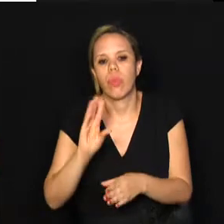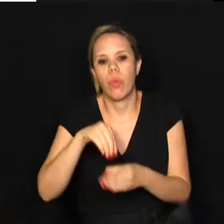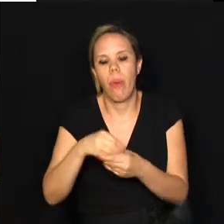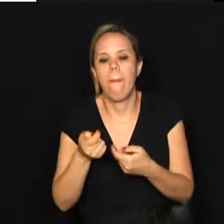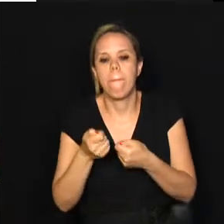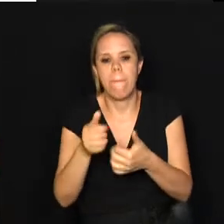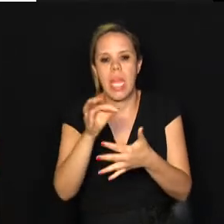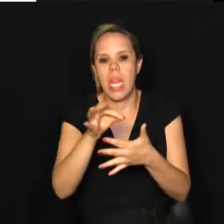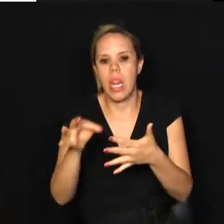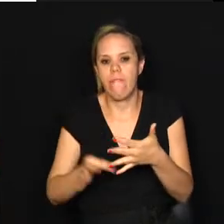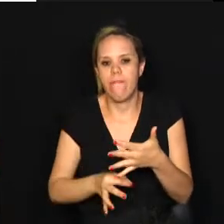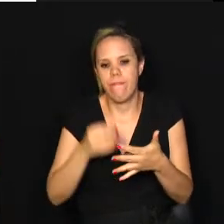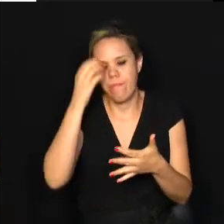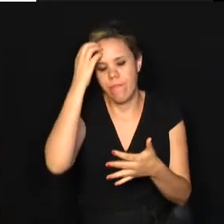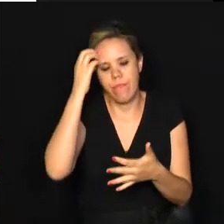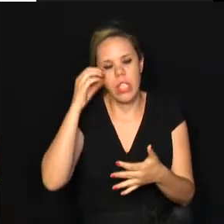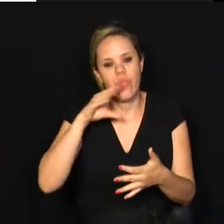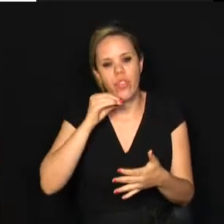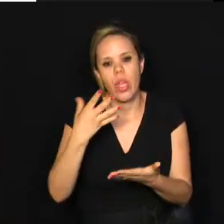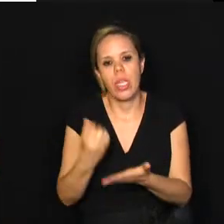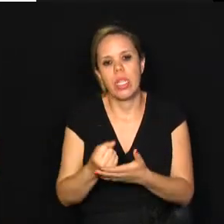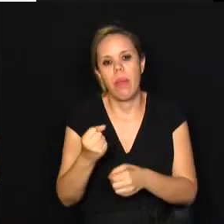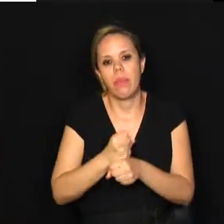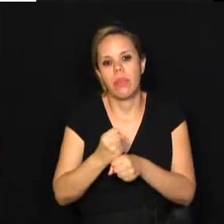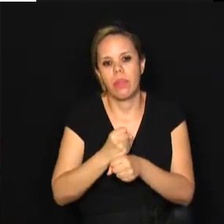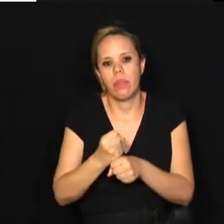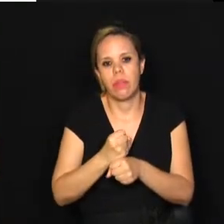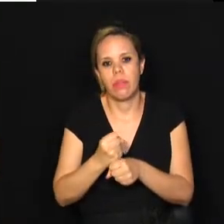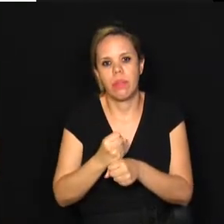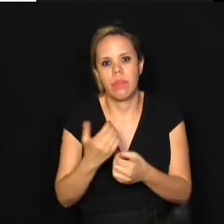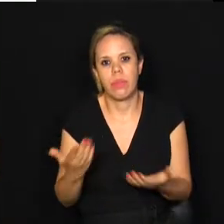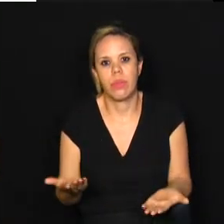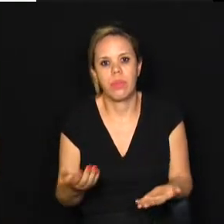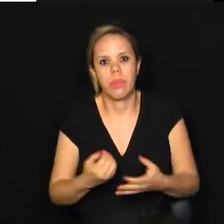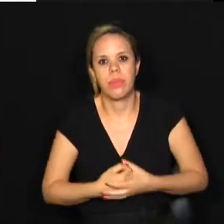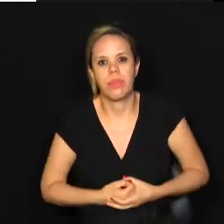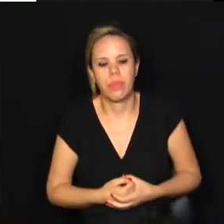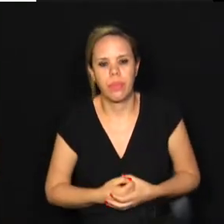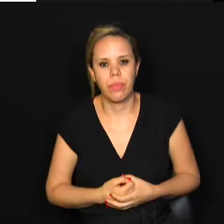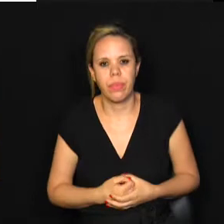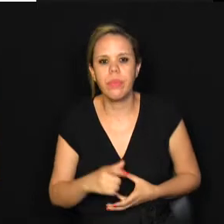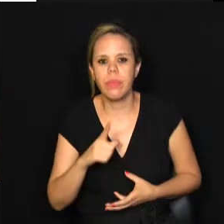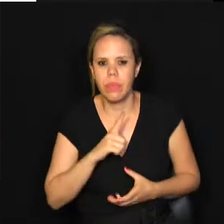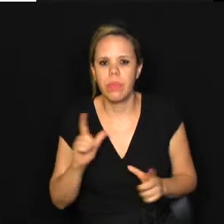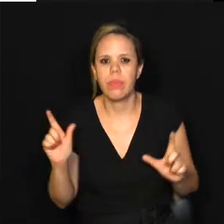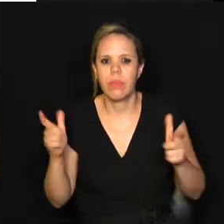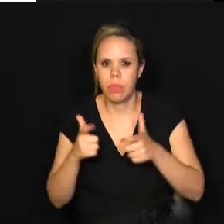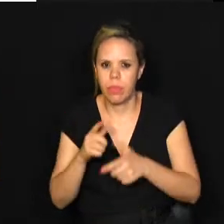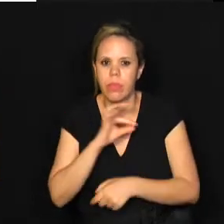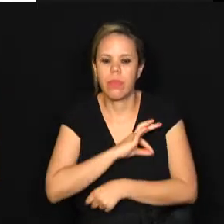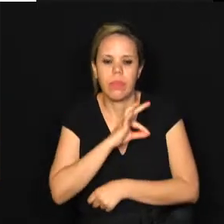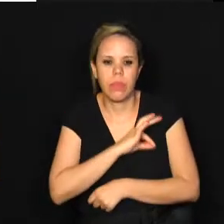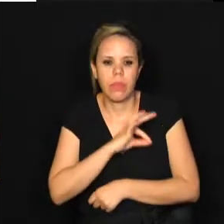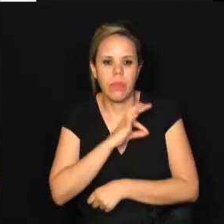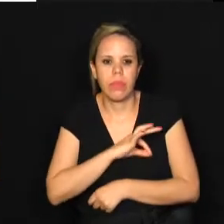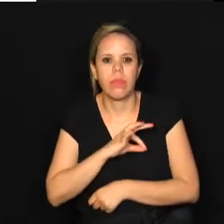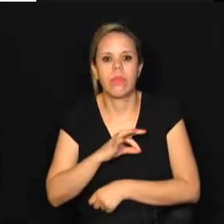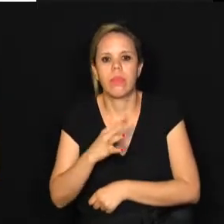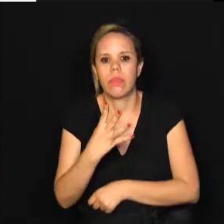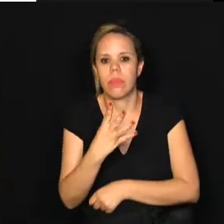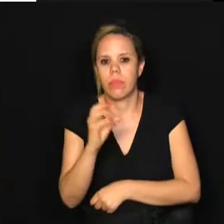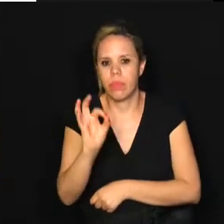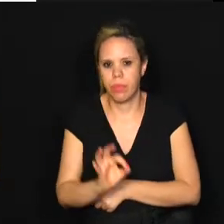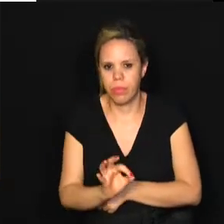dos Correios recebem ao longo dos anos. E, com isso, houve uma redução salarial em torno de